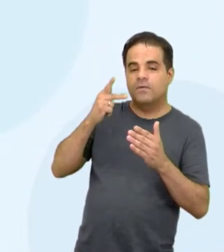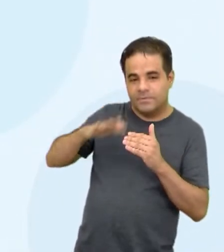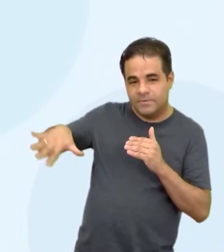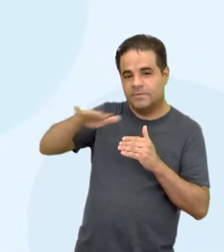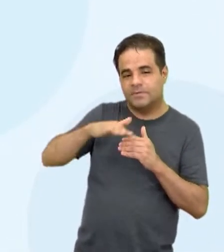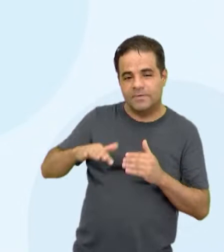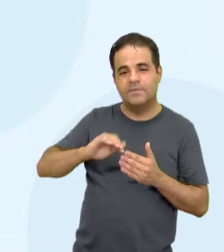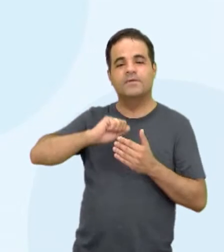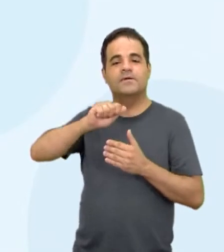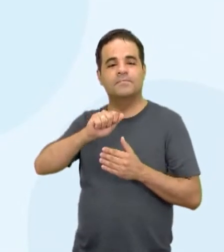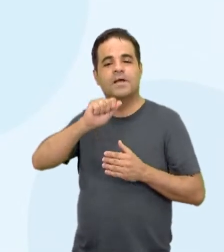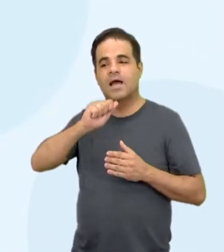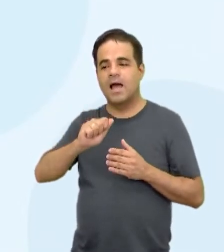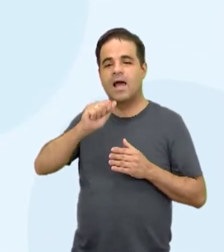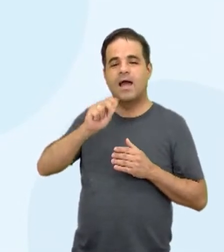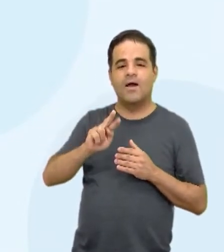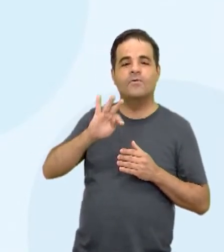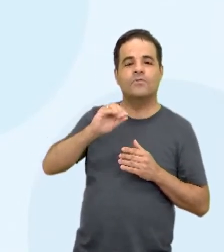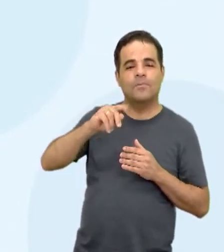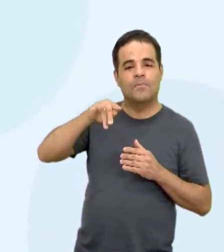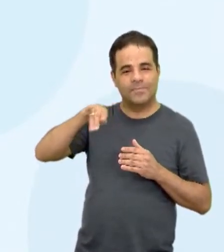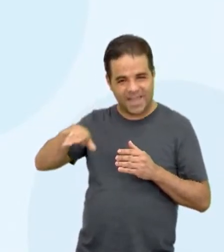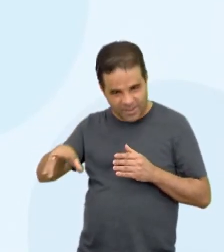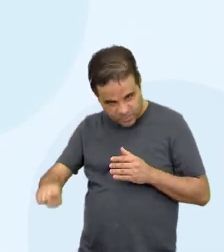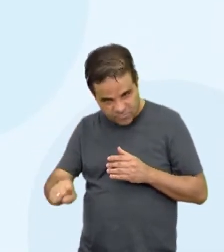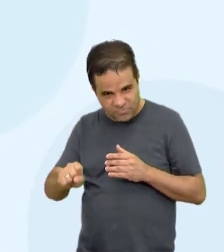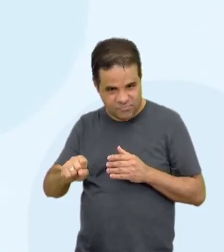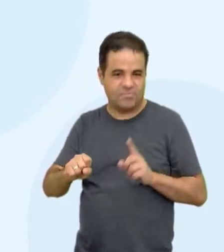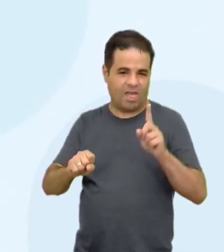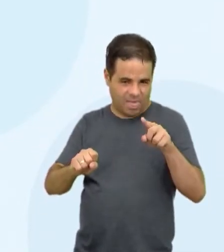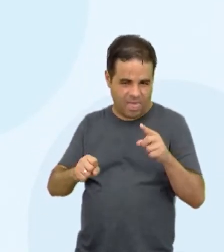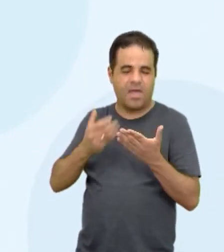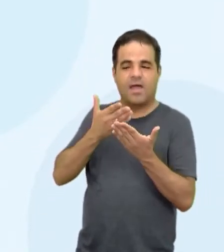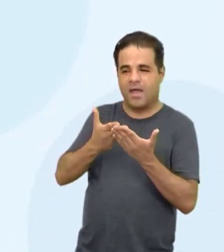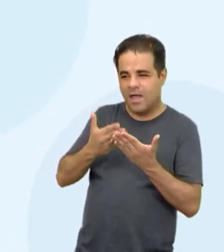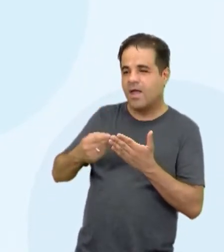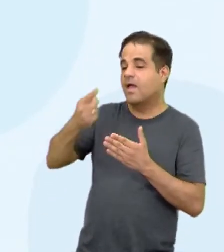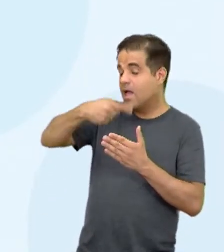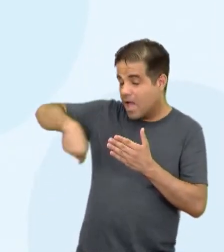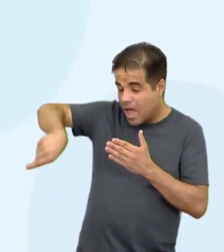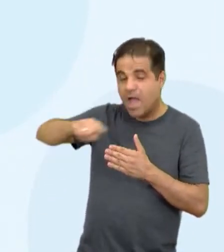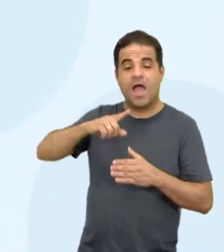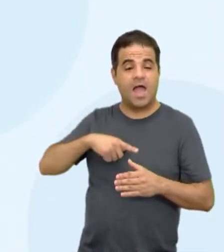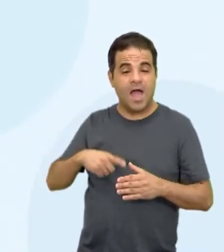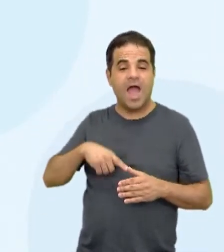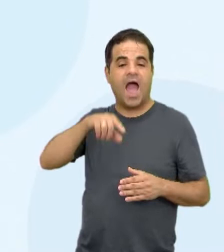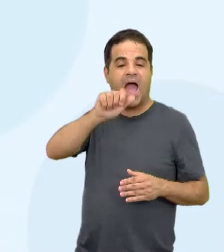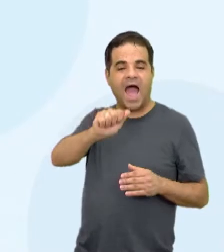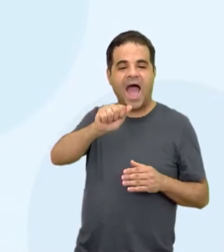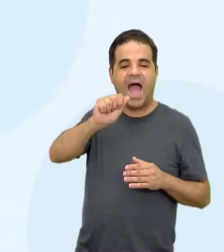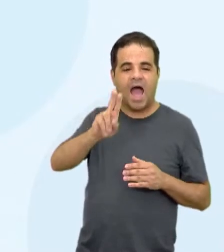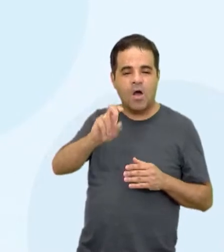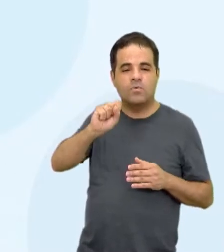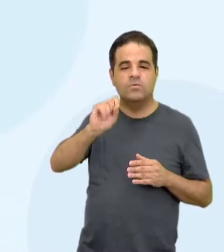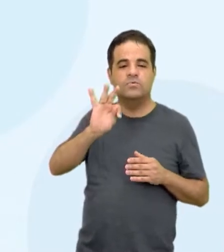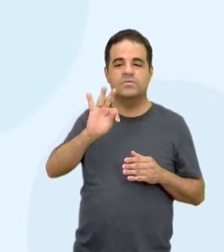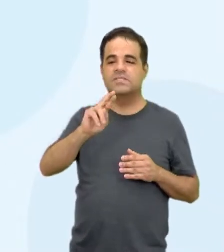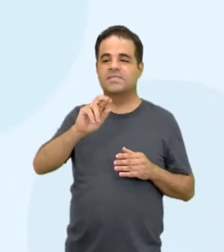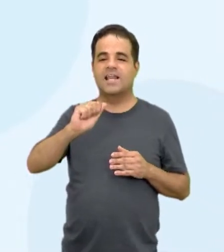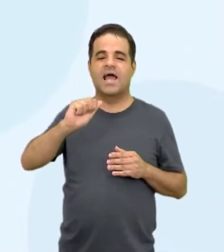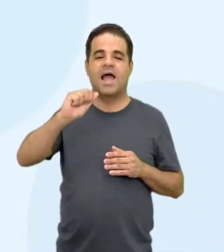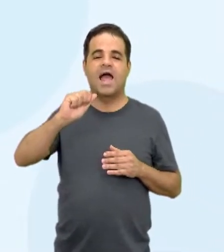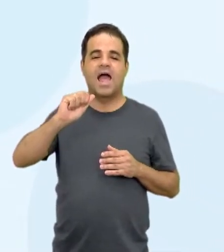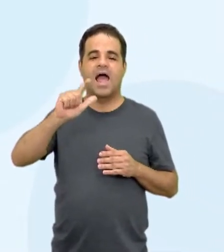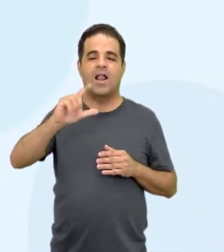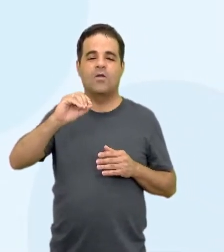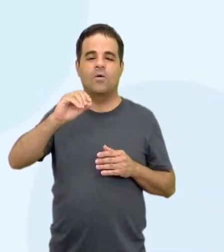o gênero Australopithecus, na verdade. Então a gente tem aí, olha, o Australopithecus